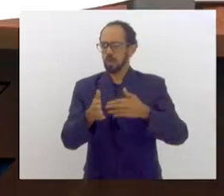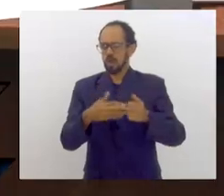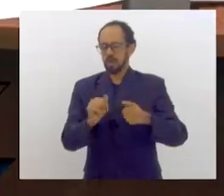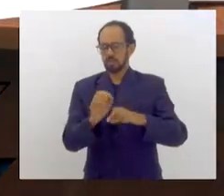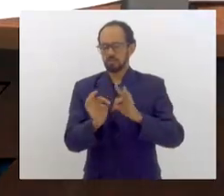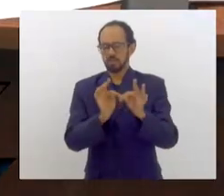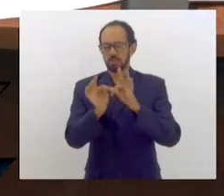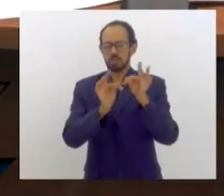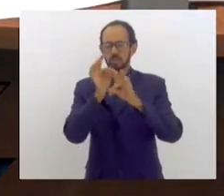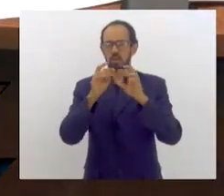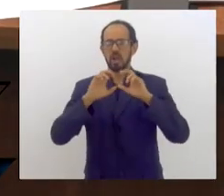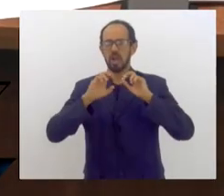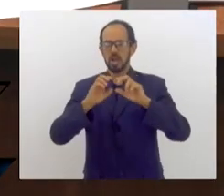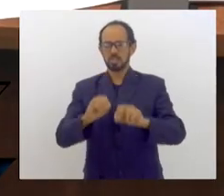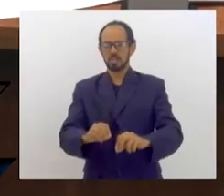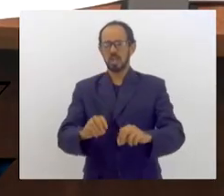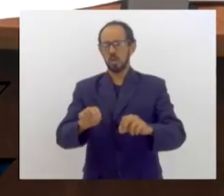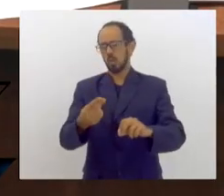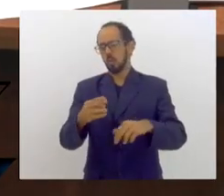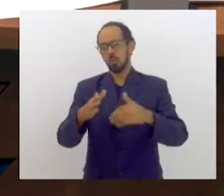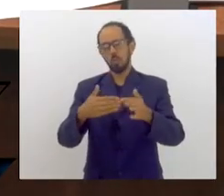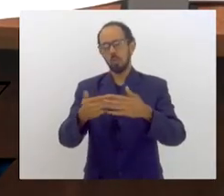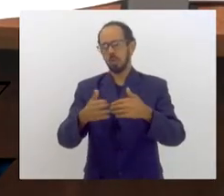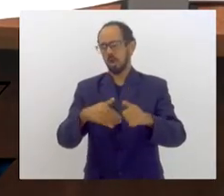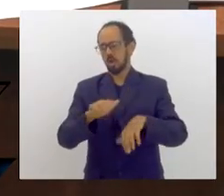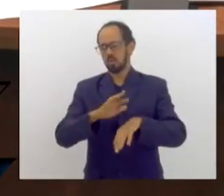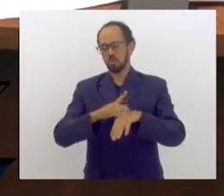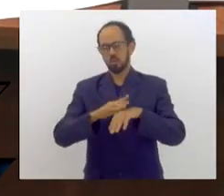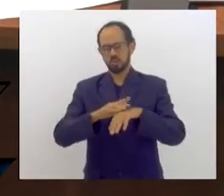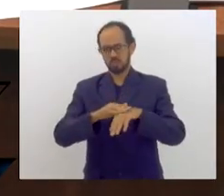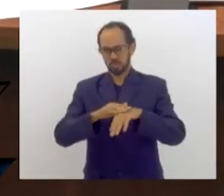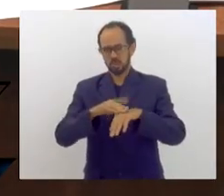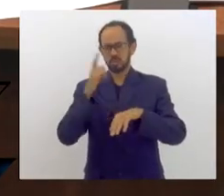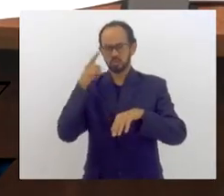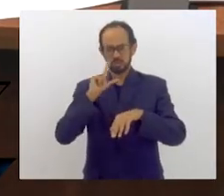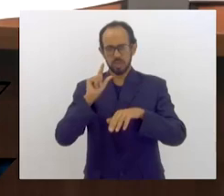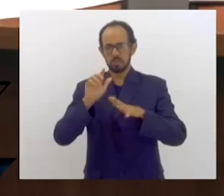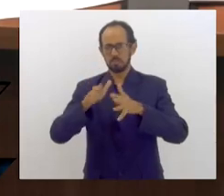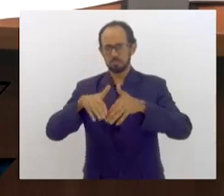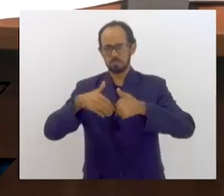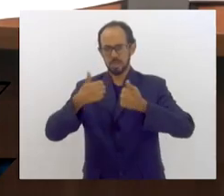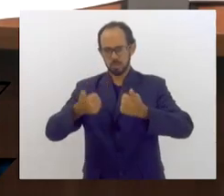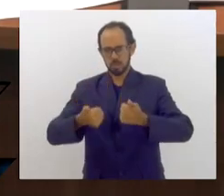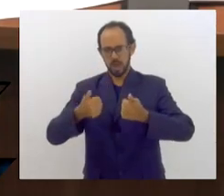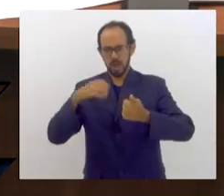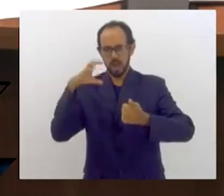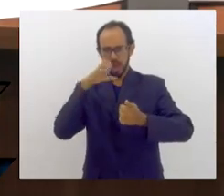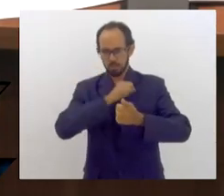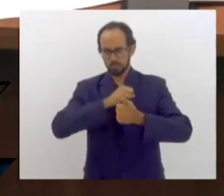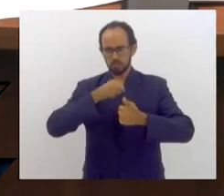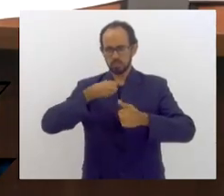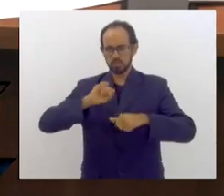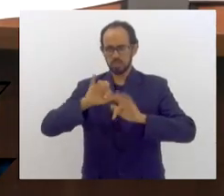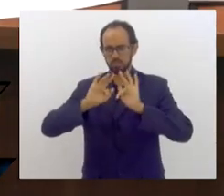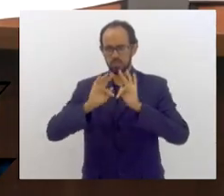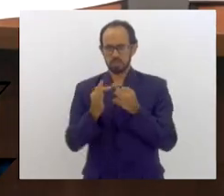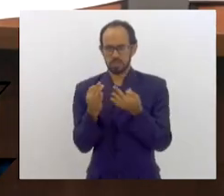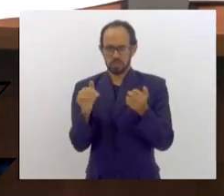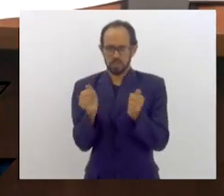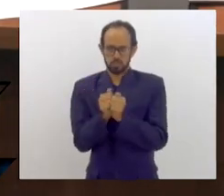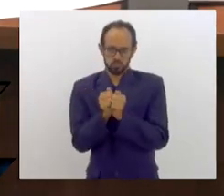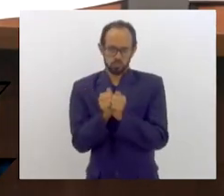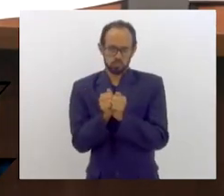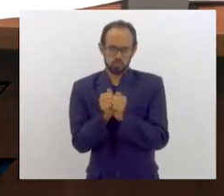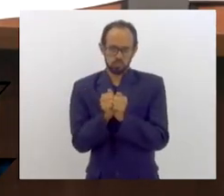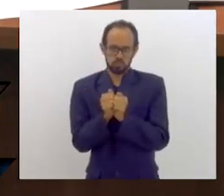do câncer, que seja em qualquer outro tipo de doença, ele consegue uma recuperação muito mais rápida quando a família está ao lado dele.